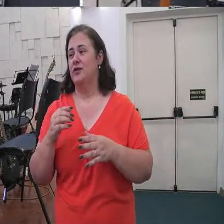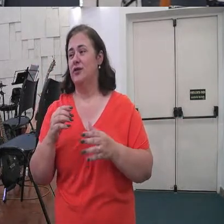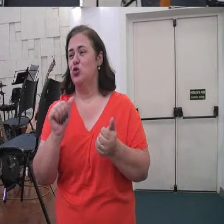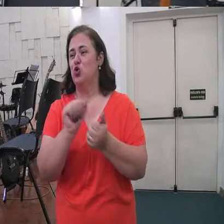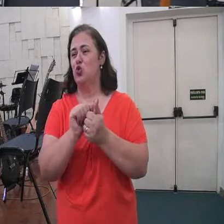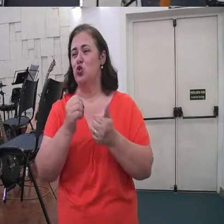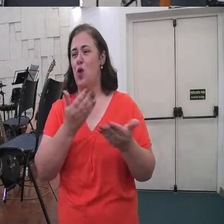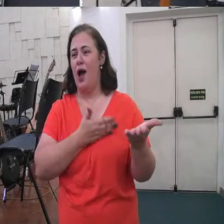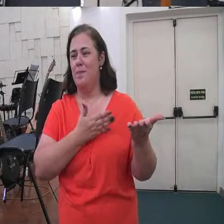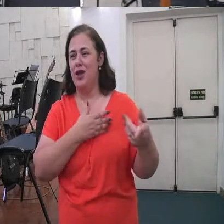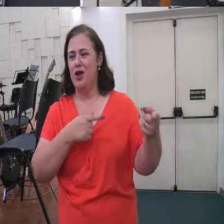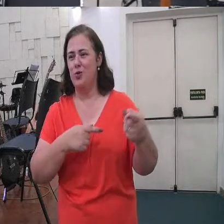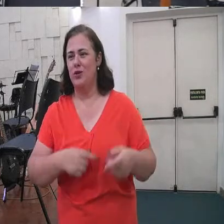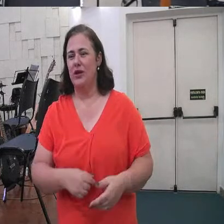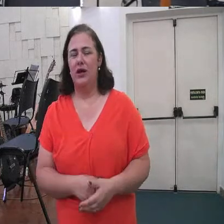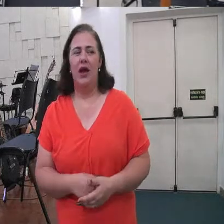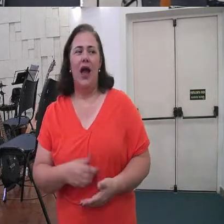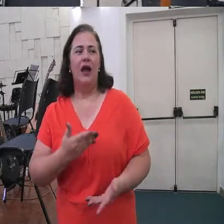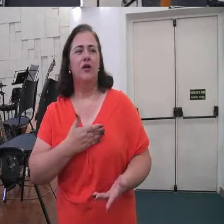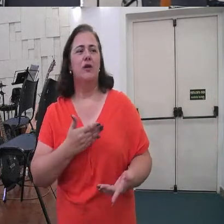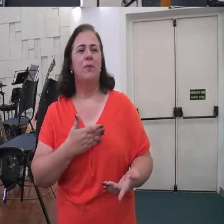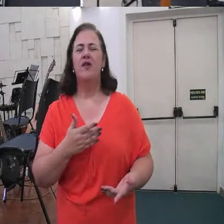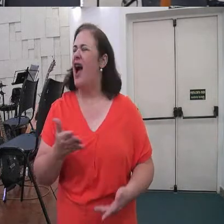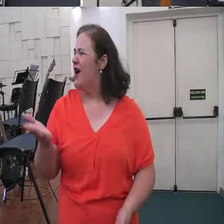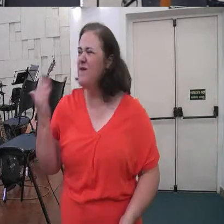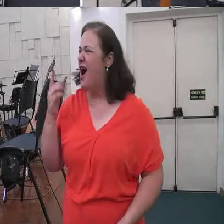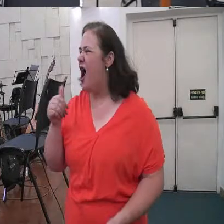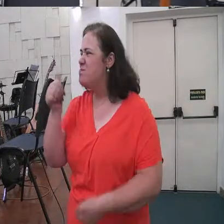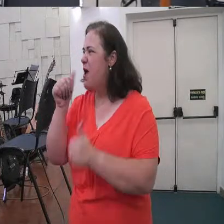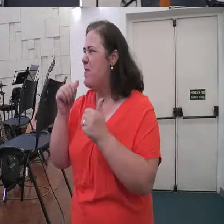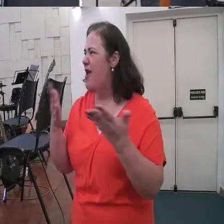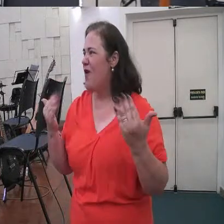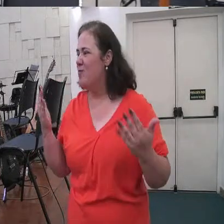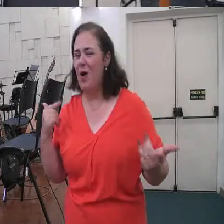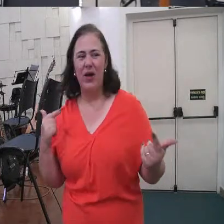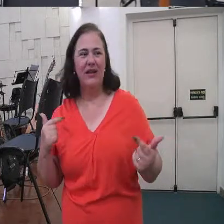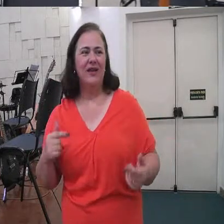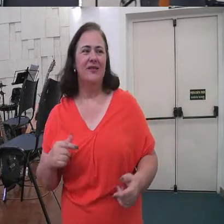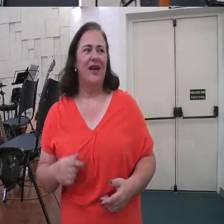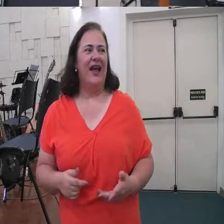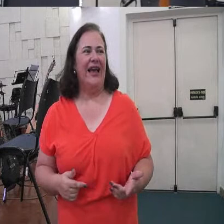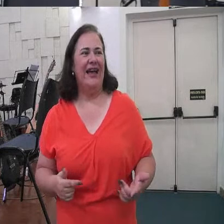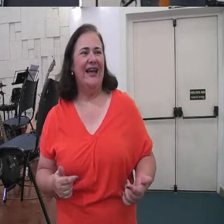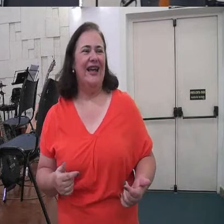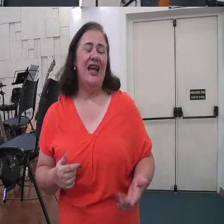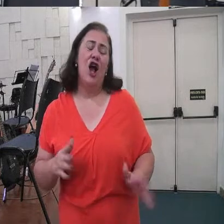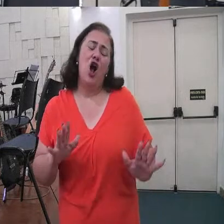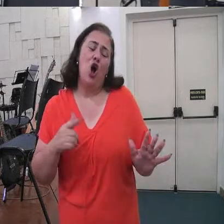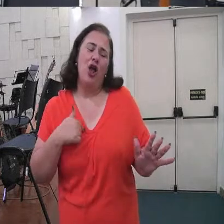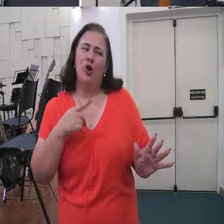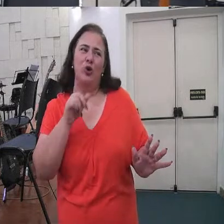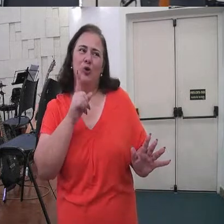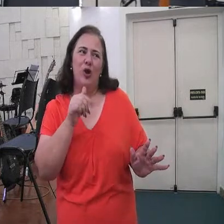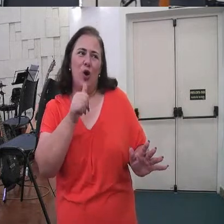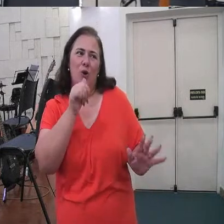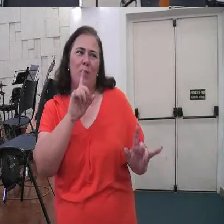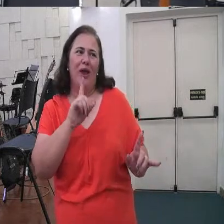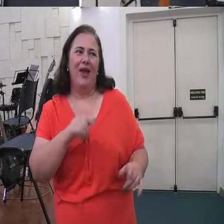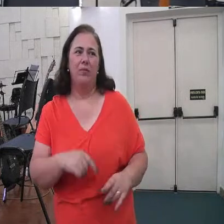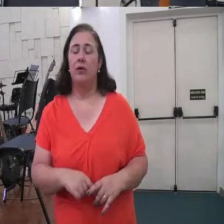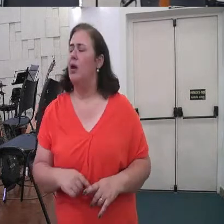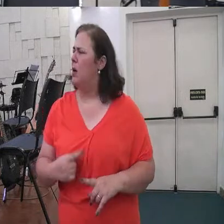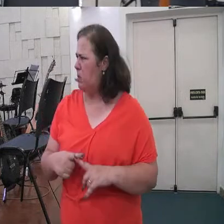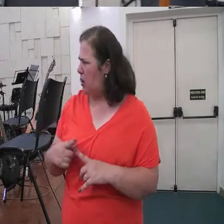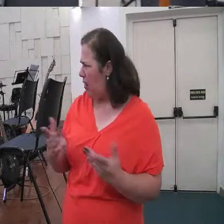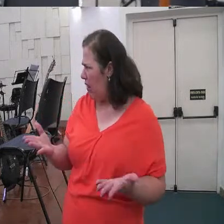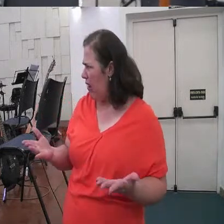sei explicar, mas você não é como as outras pessoas. Você é diferente.